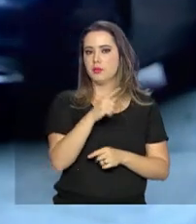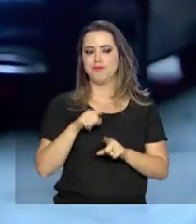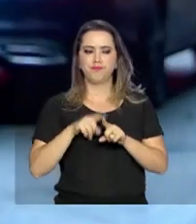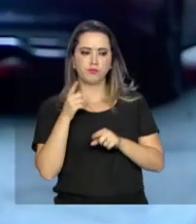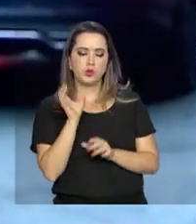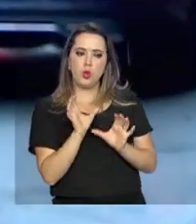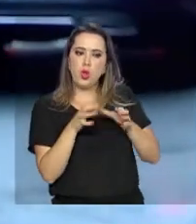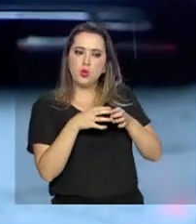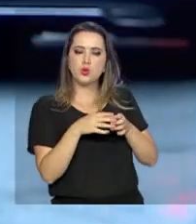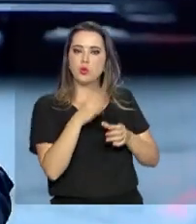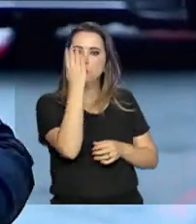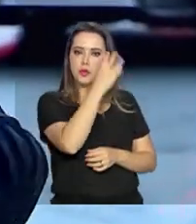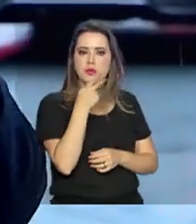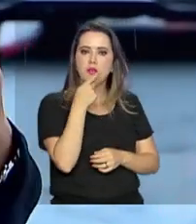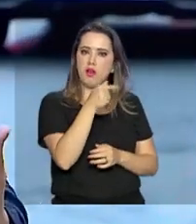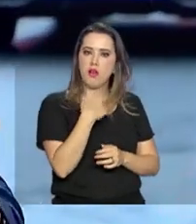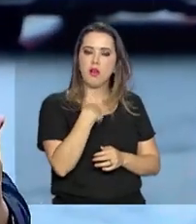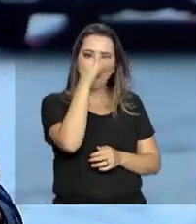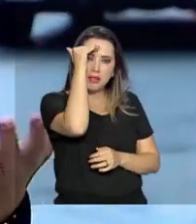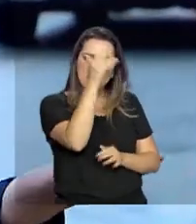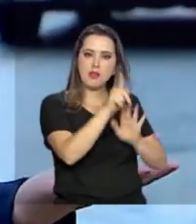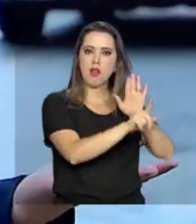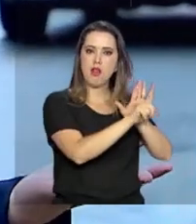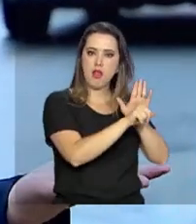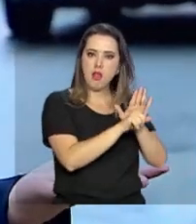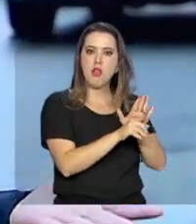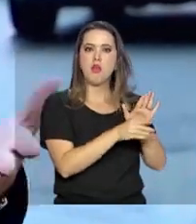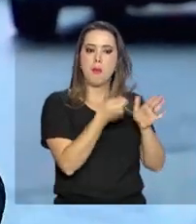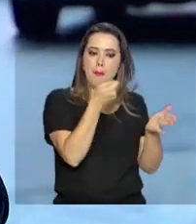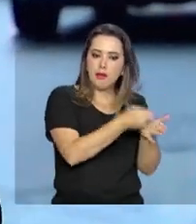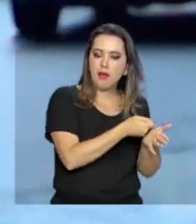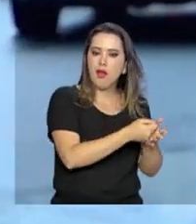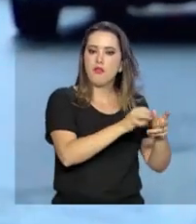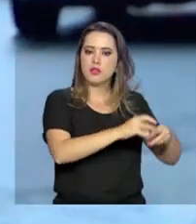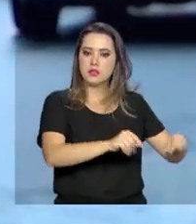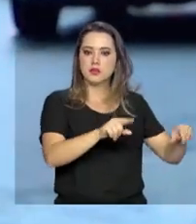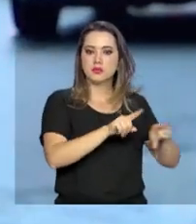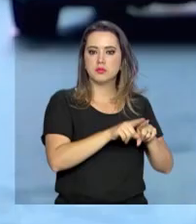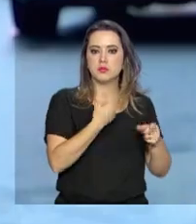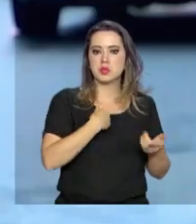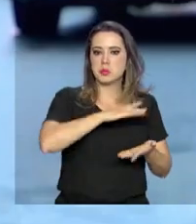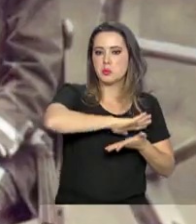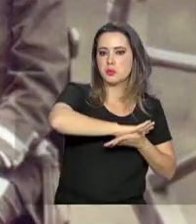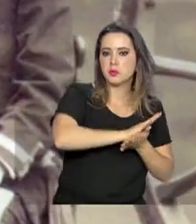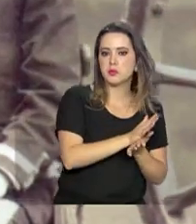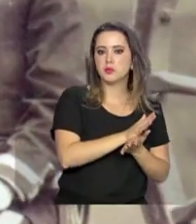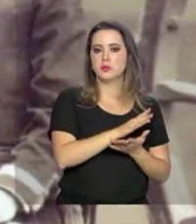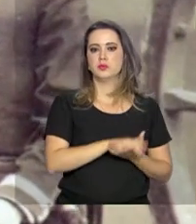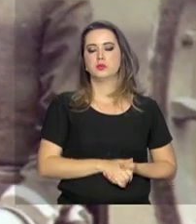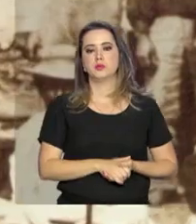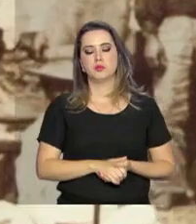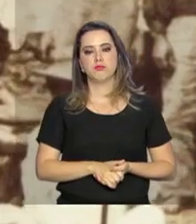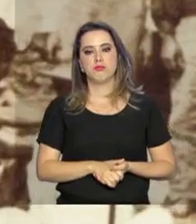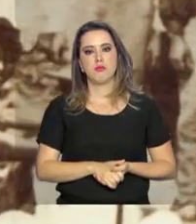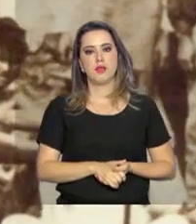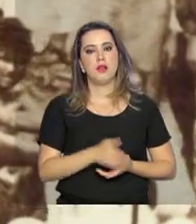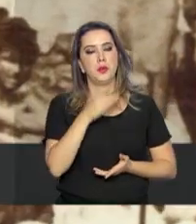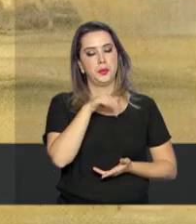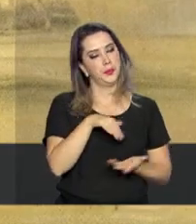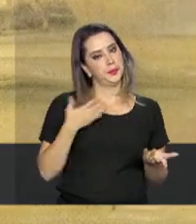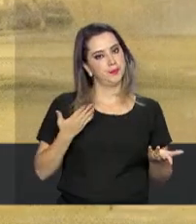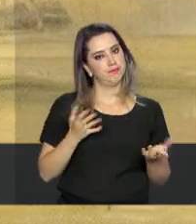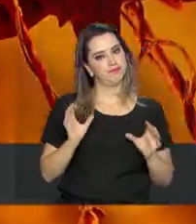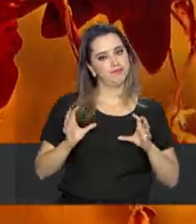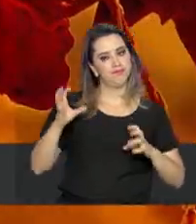defendiam, diziam que compravam legalmente essas terras e que quando chegaram aqui sofreram com preconceito. Esse clima de rivalidade